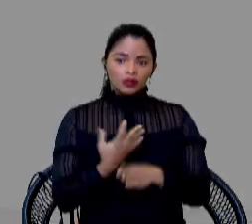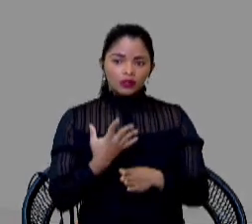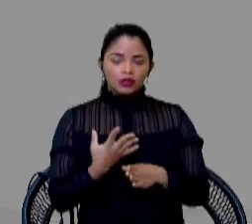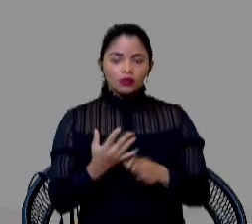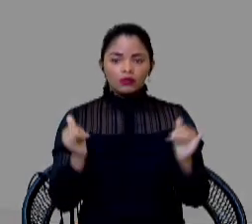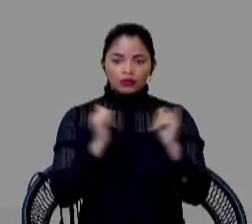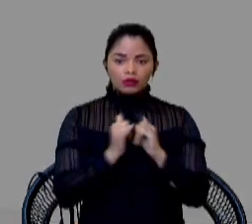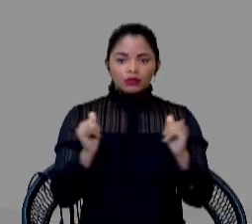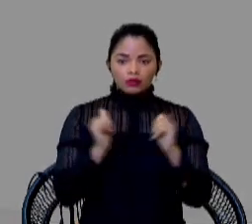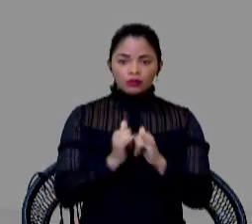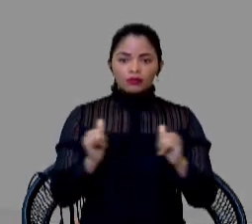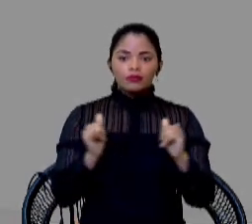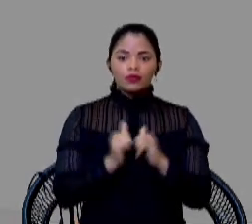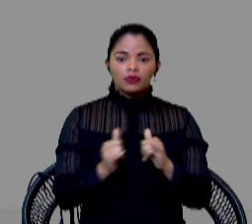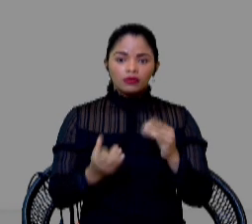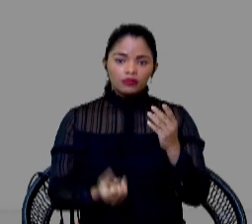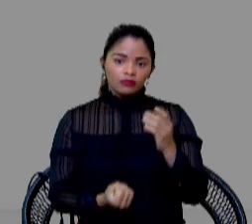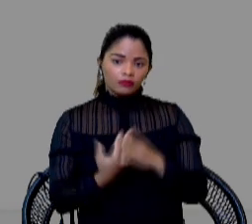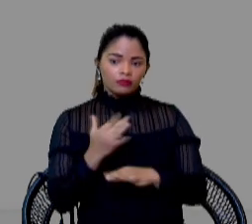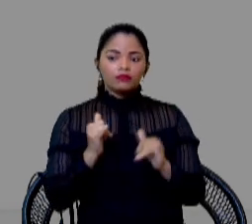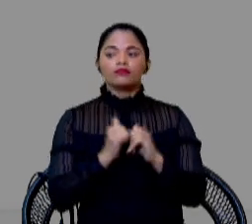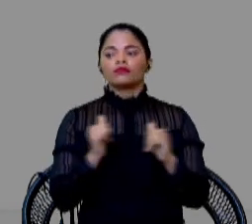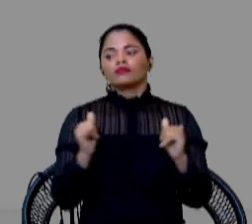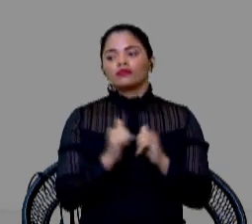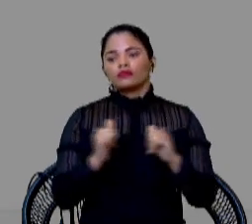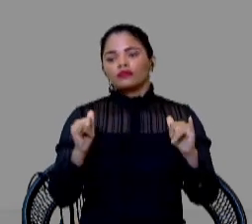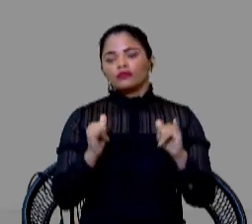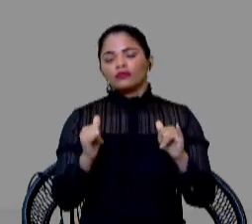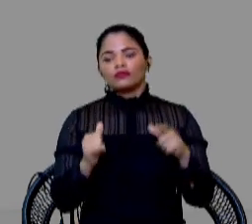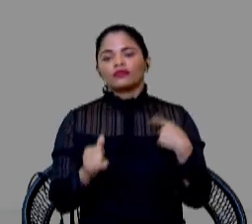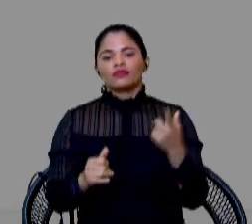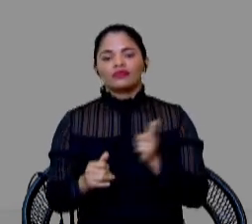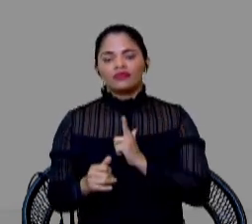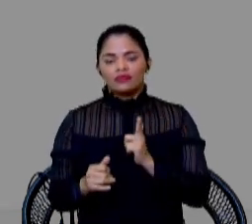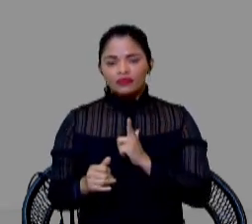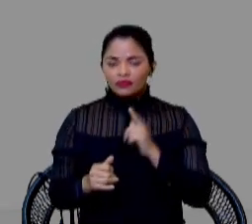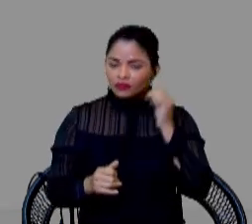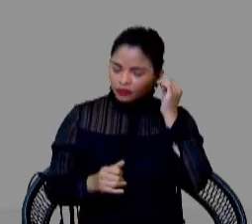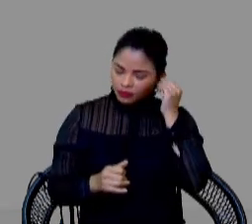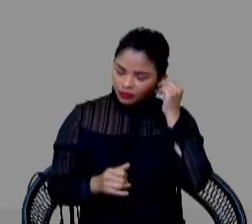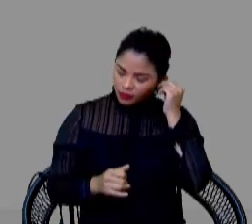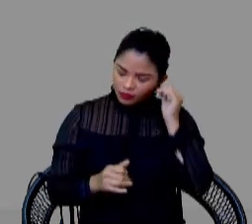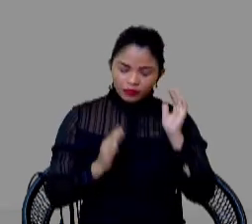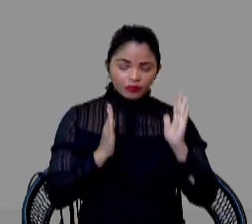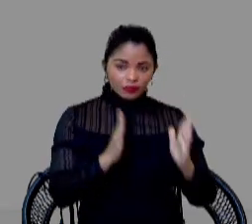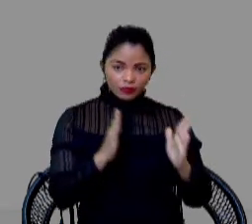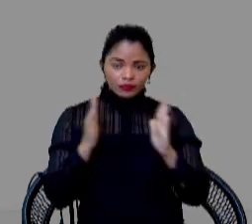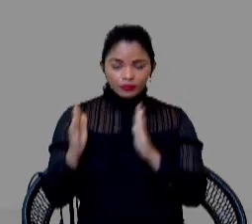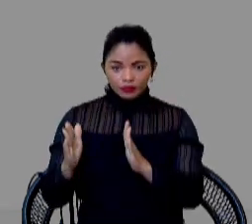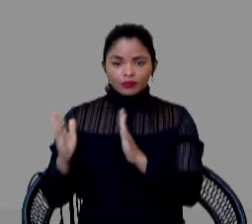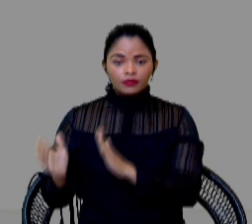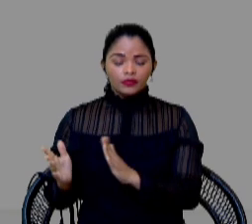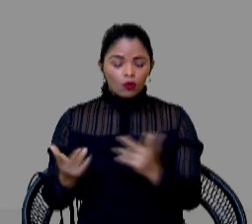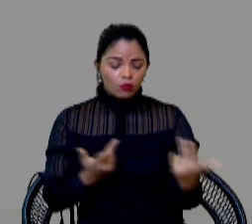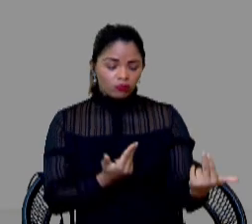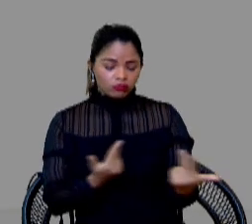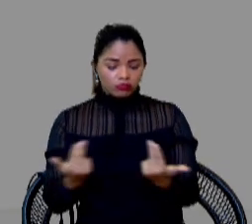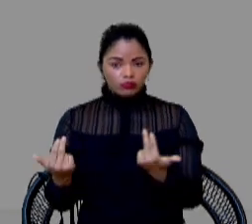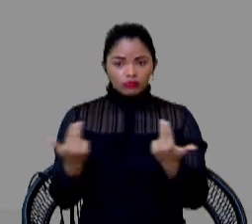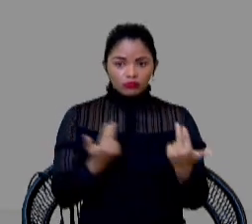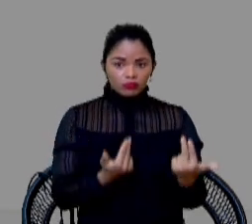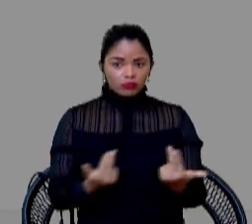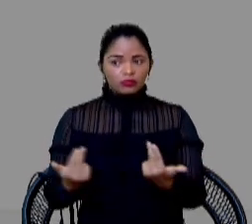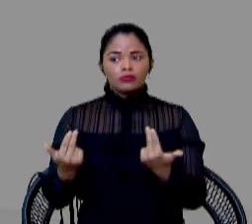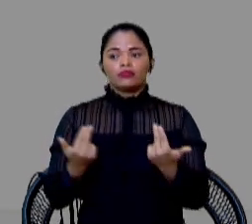Então, eu vou aqui no botão criar, eu crio uma campanha, né? E aí a gente tem aqui essas categorias que elas são muito similares, né? Que a gente vai